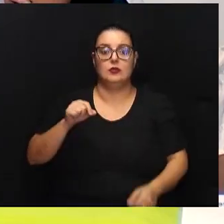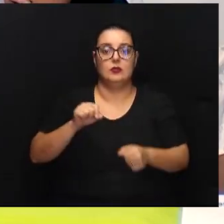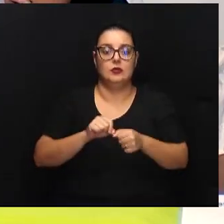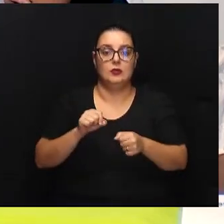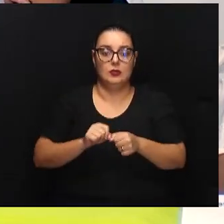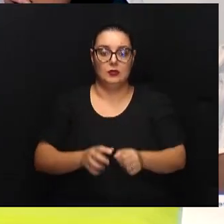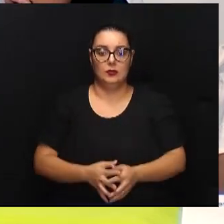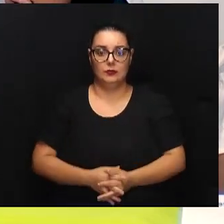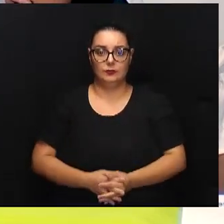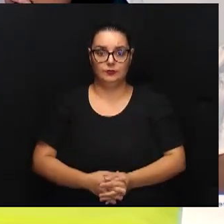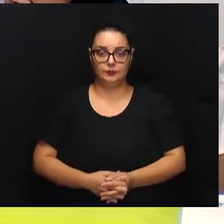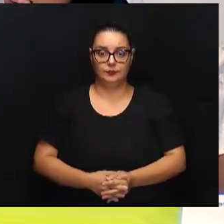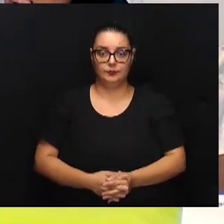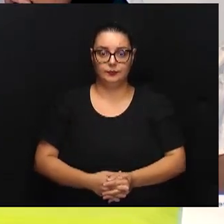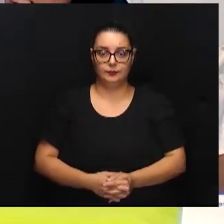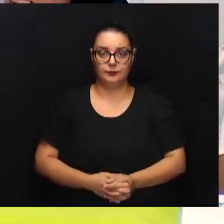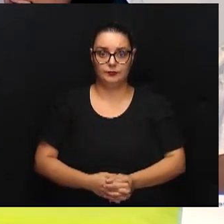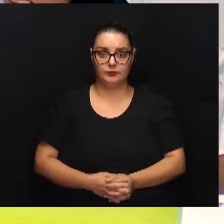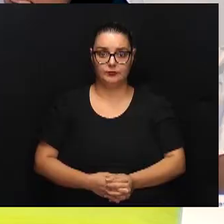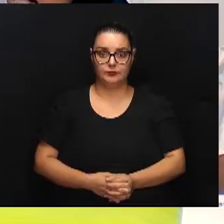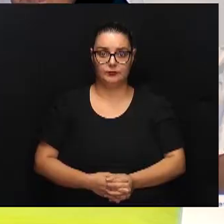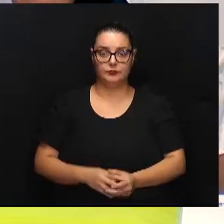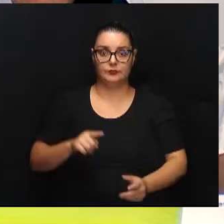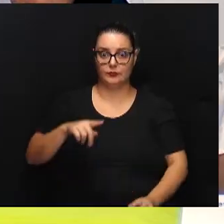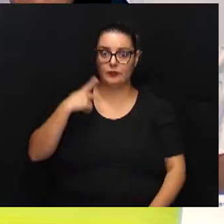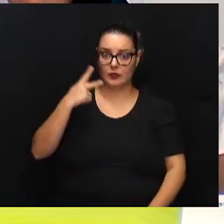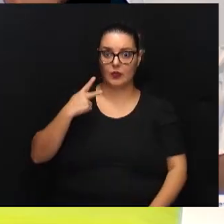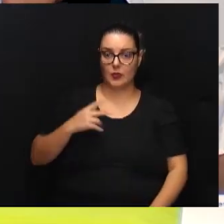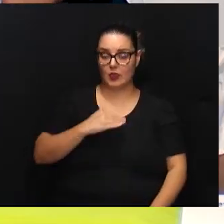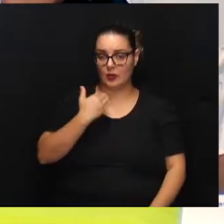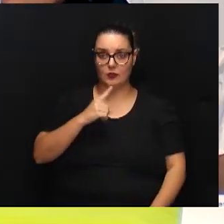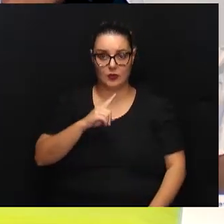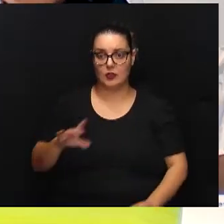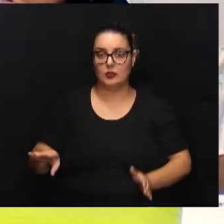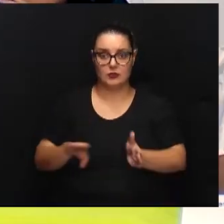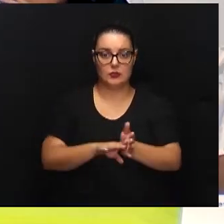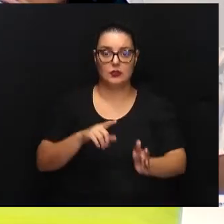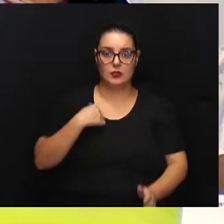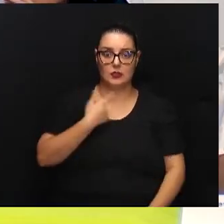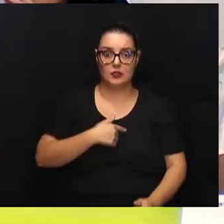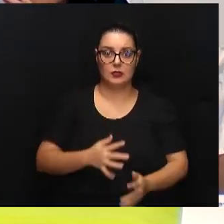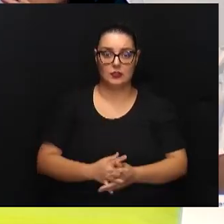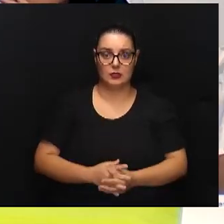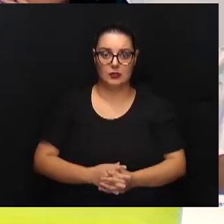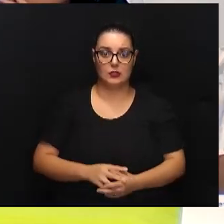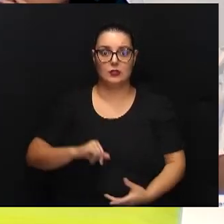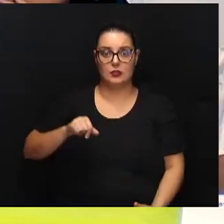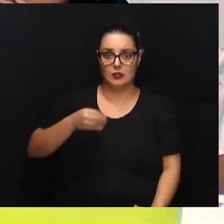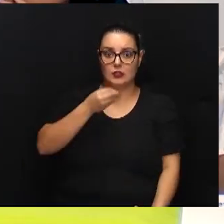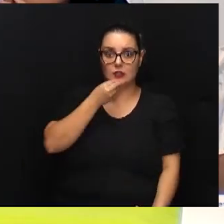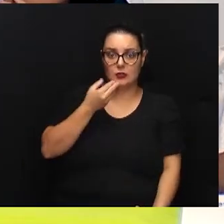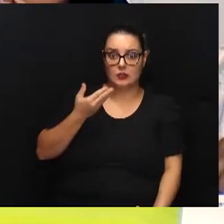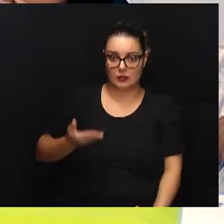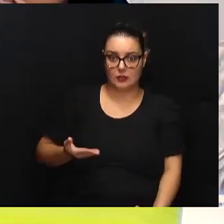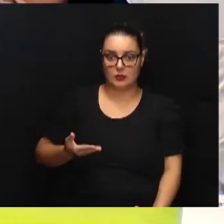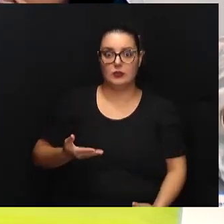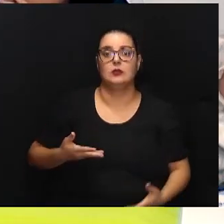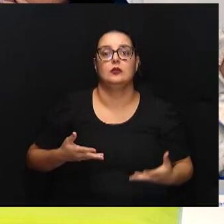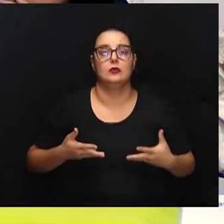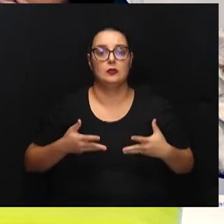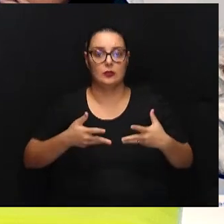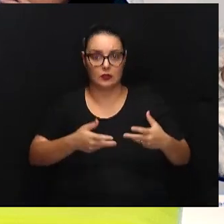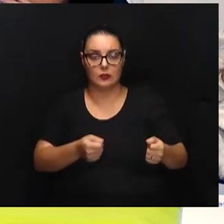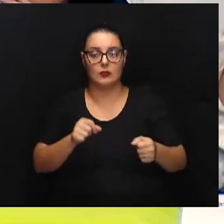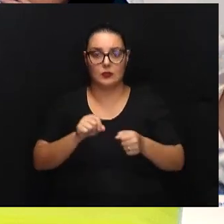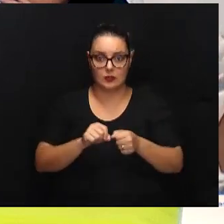essa política de morte não nos atinja. Queria aproveitar aqui, fazer um convite. A nossa parada lá de São Paulo